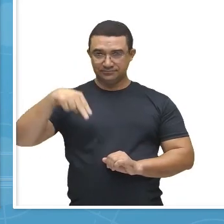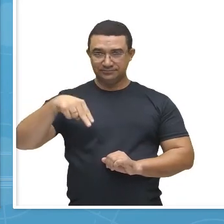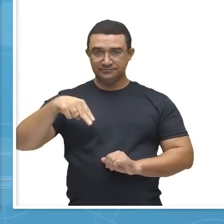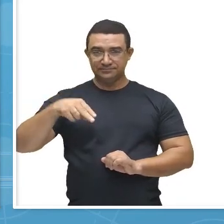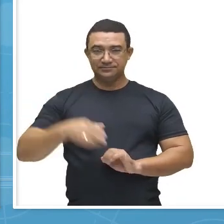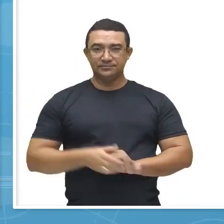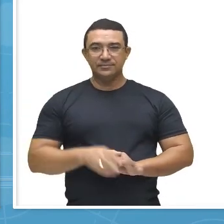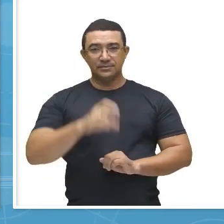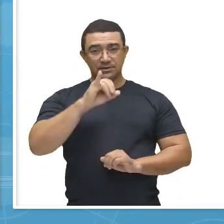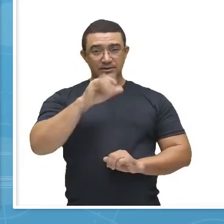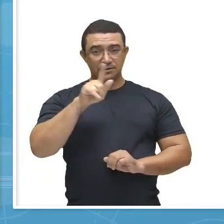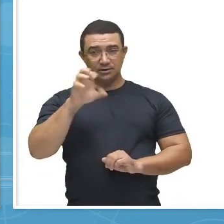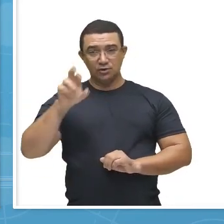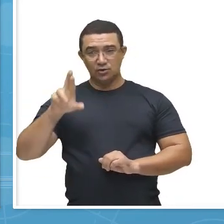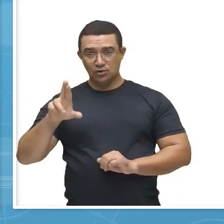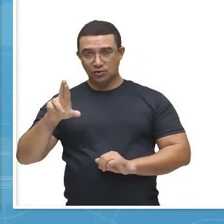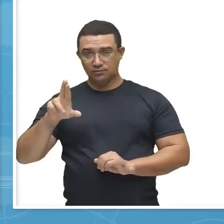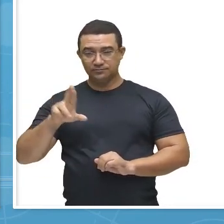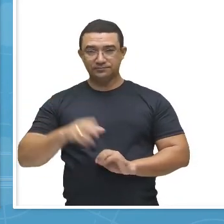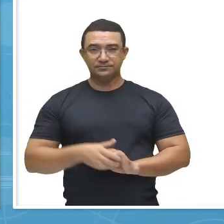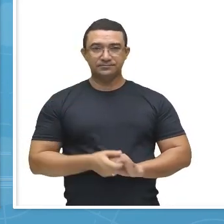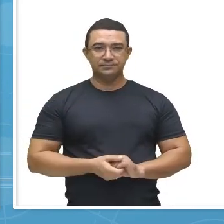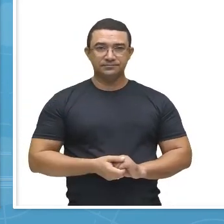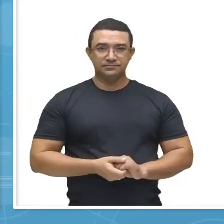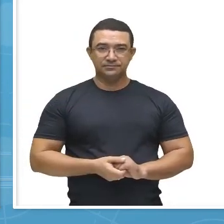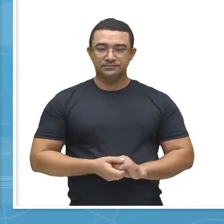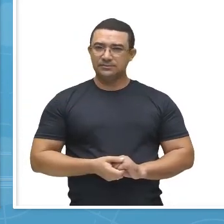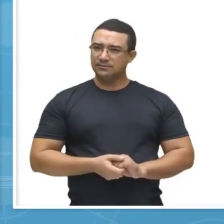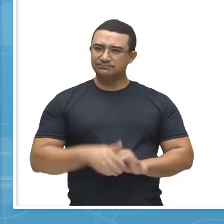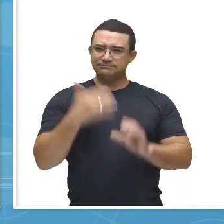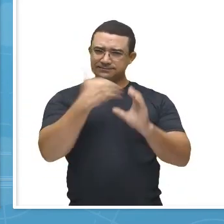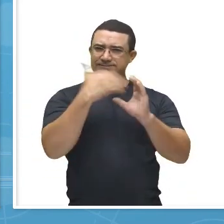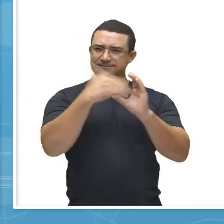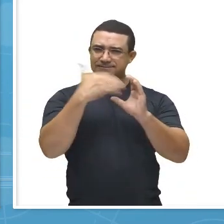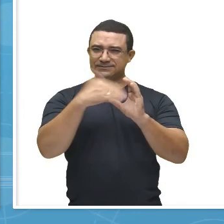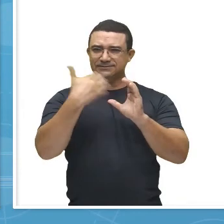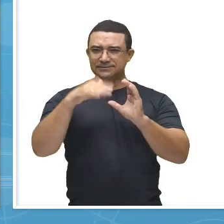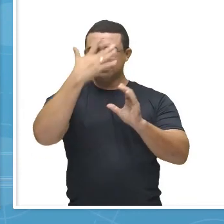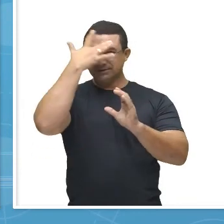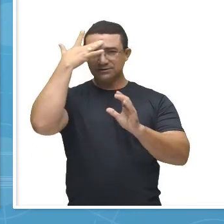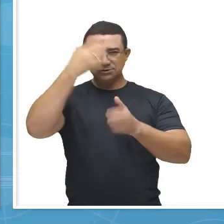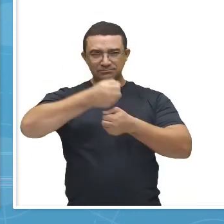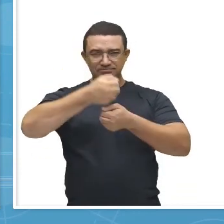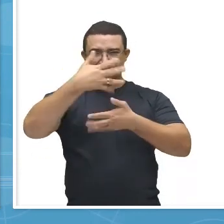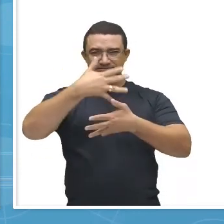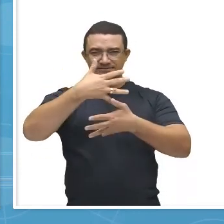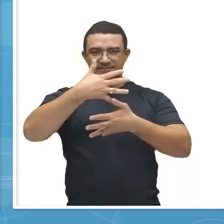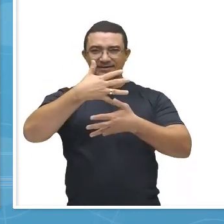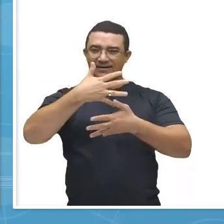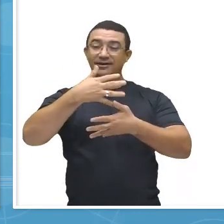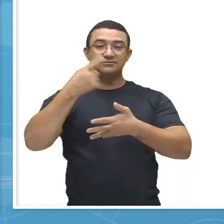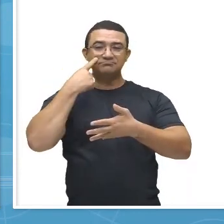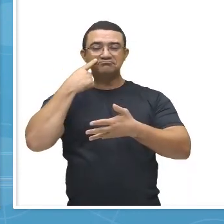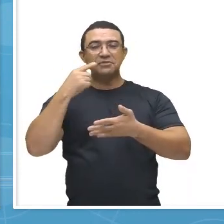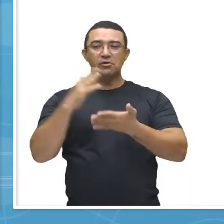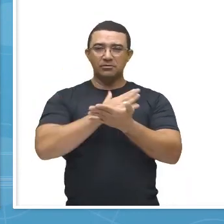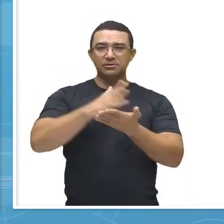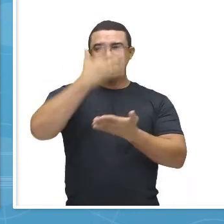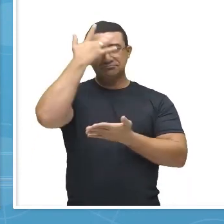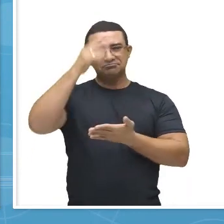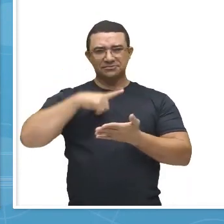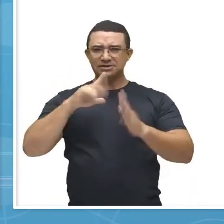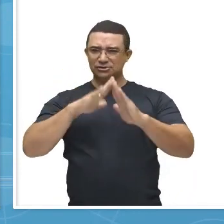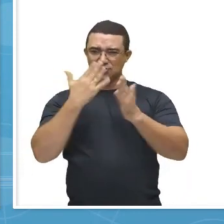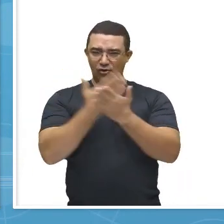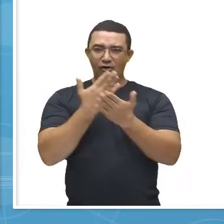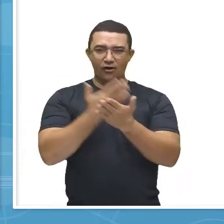o Igor, da Escola Natália Uchoa. Gente, olha só, muito bacana. Tem gente da Escola Nossa Senhora de Nazaré,